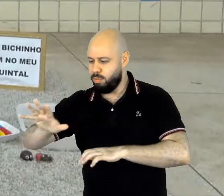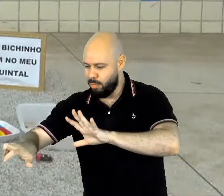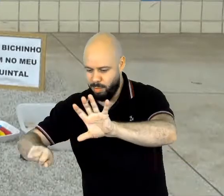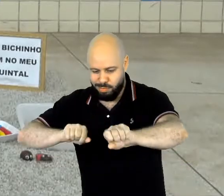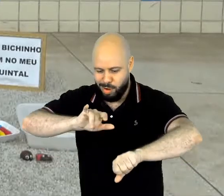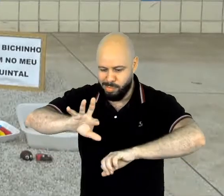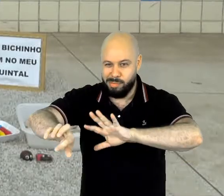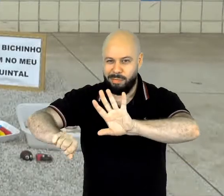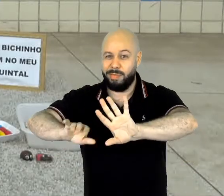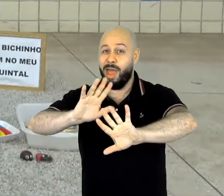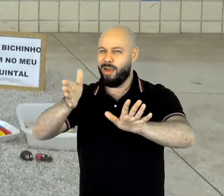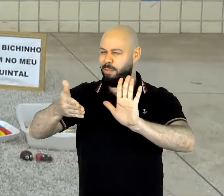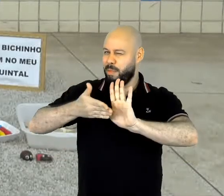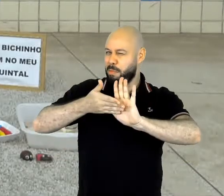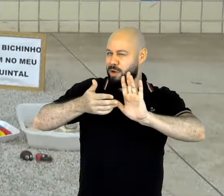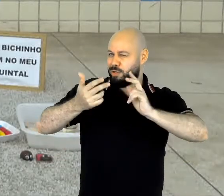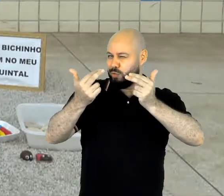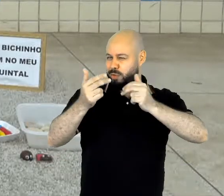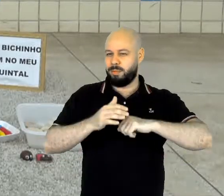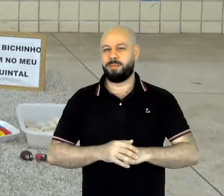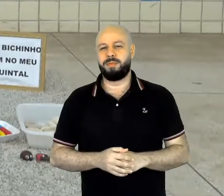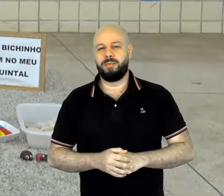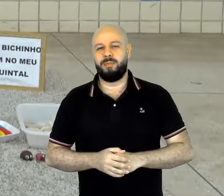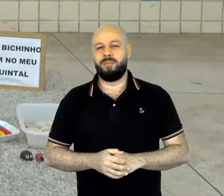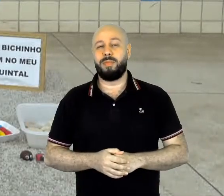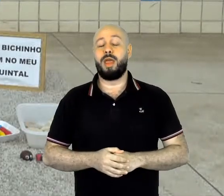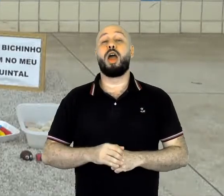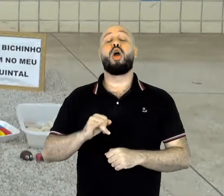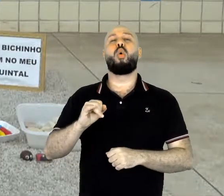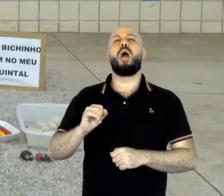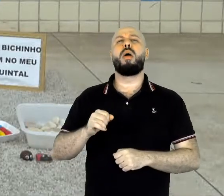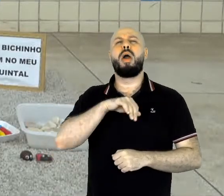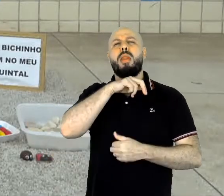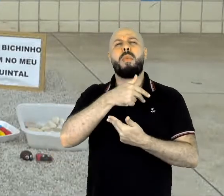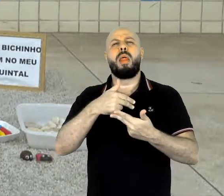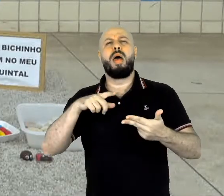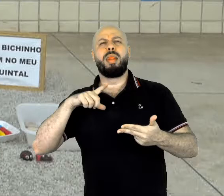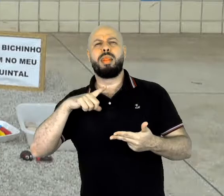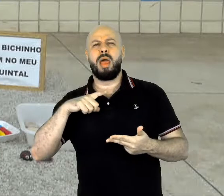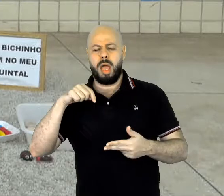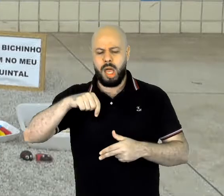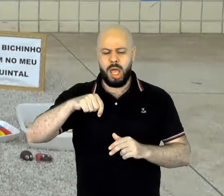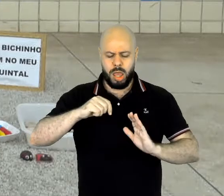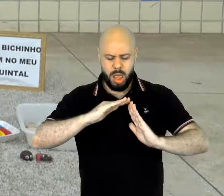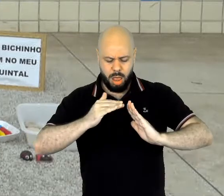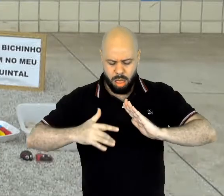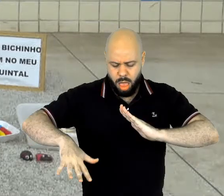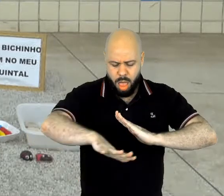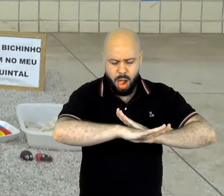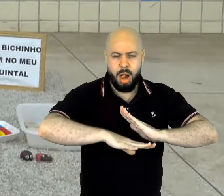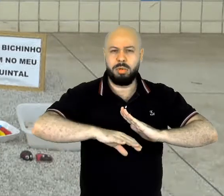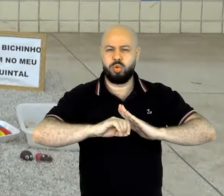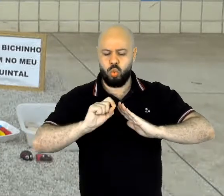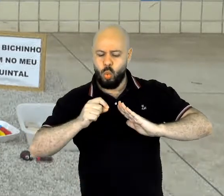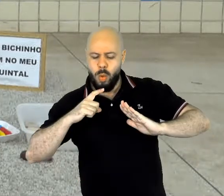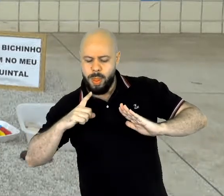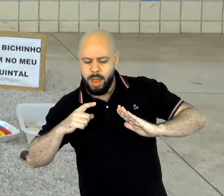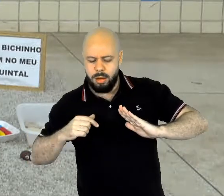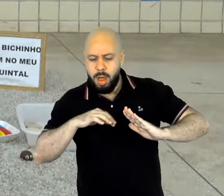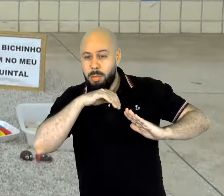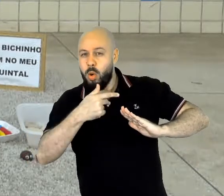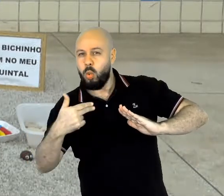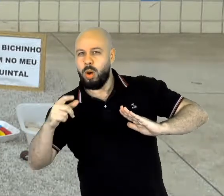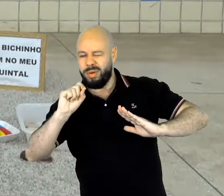nossa proposta agora, chamada Que bichinho eu tenho no meu quintal, a gente vai fazer uma coisa bem divertida. Você vai convidar a